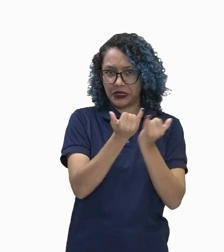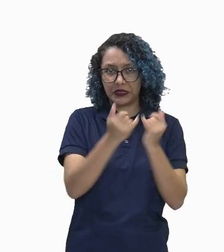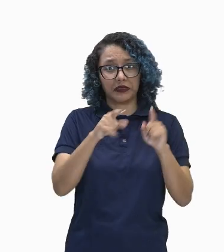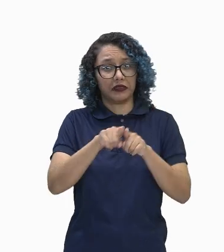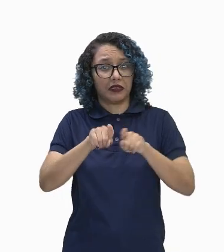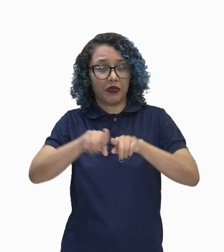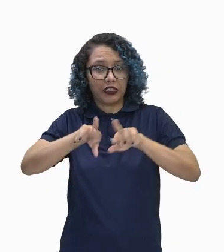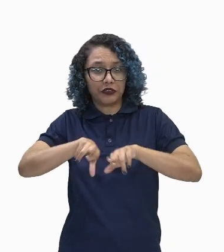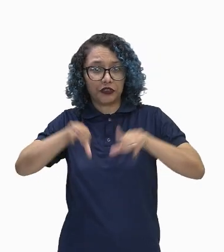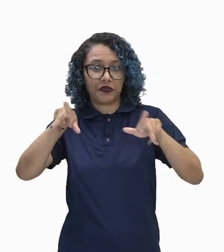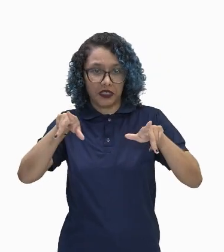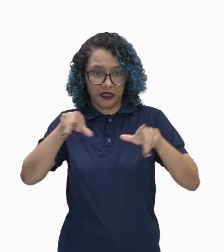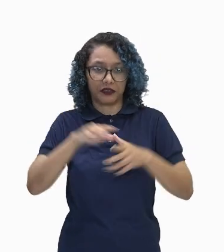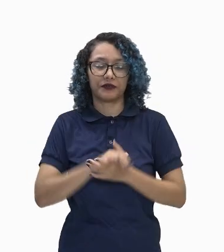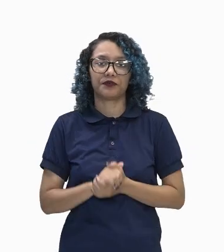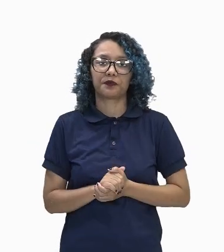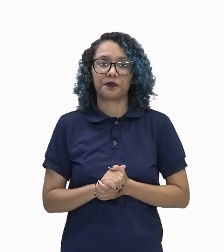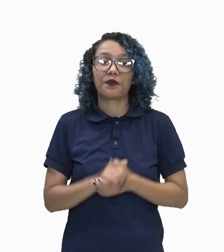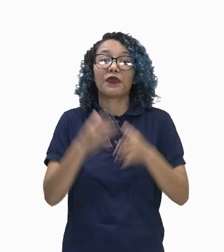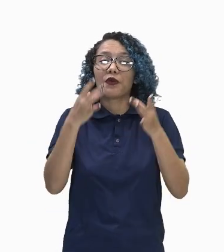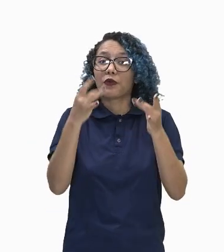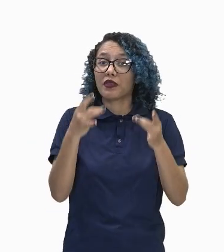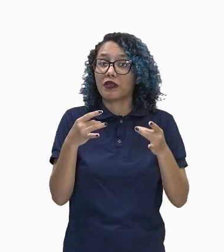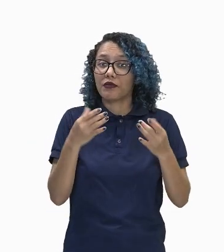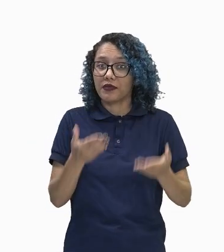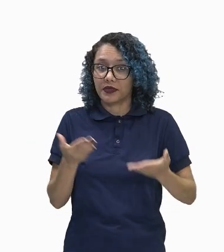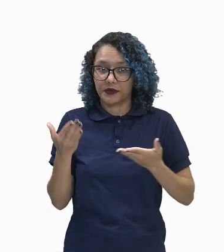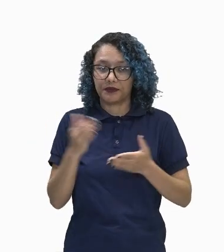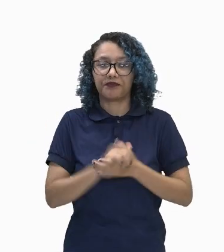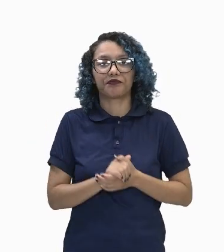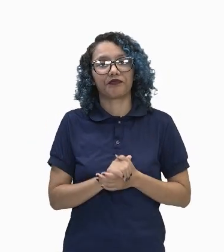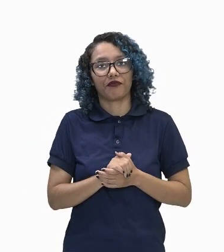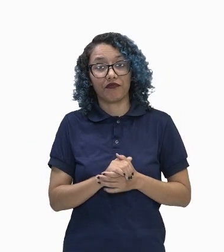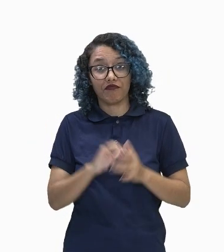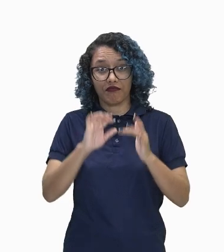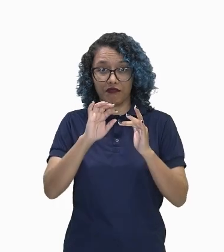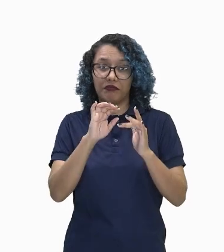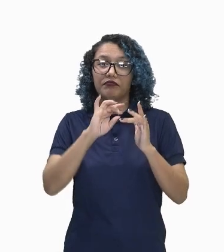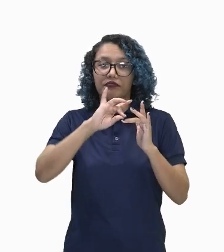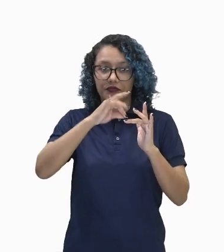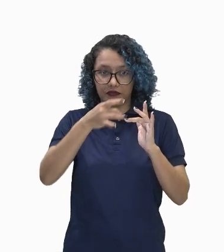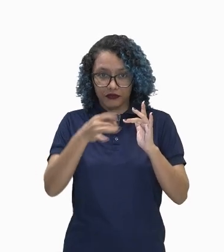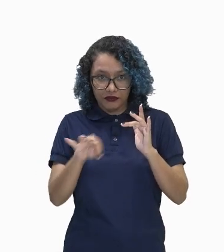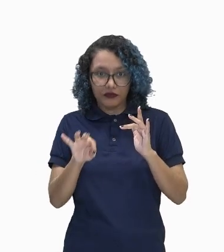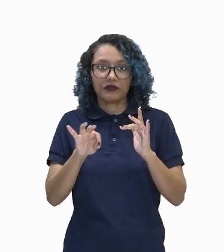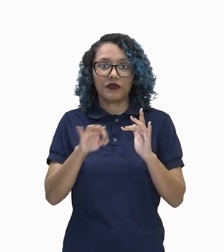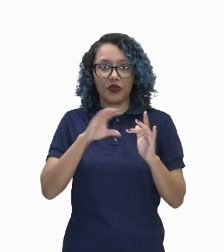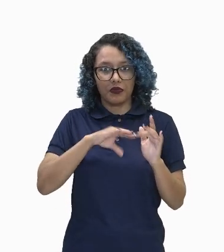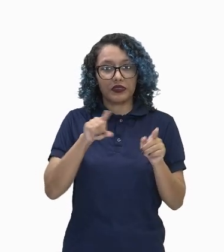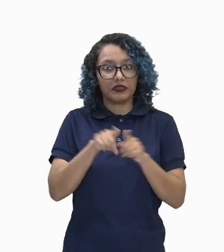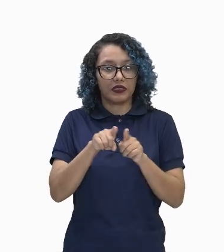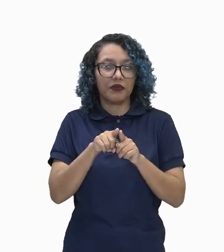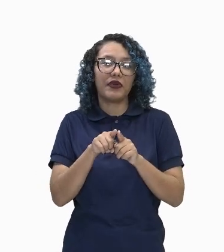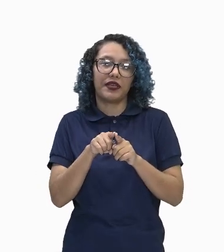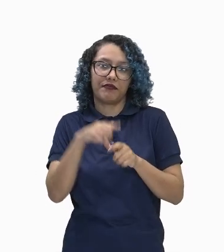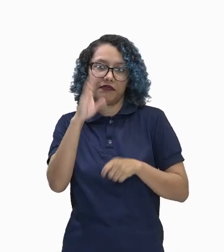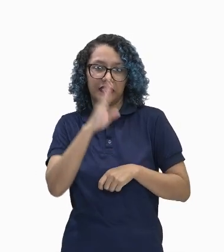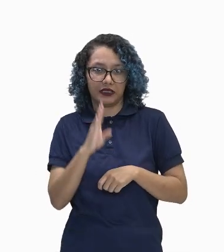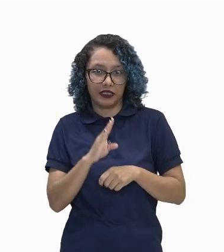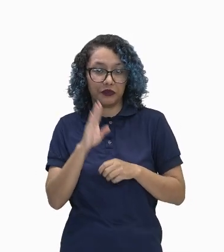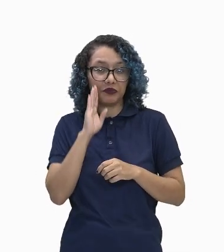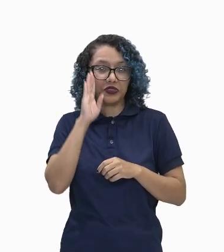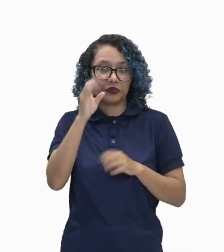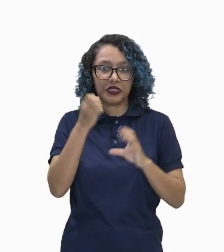e dessemelhança. Detalhamento, arcadismo português e arcadismo brasileiro,